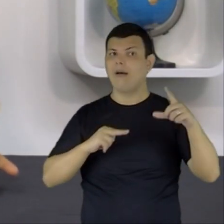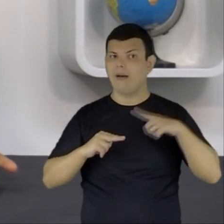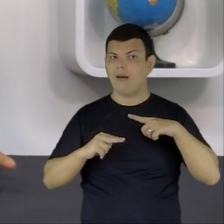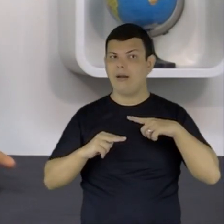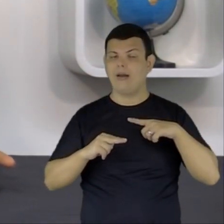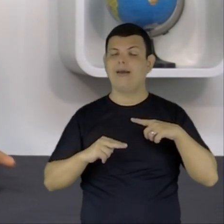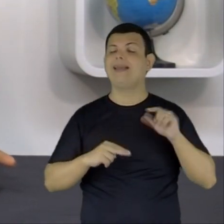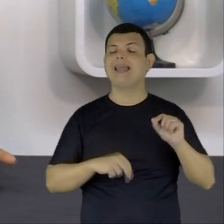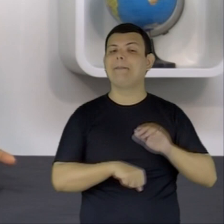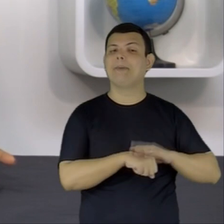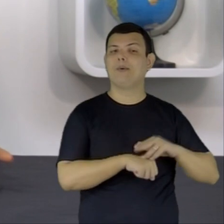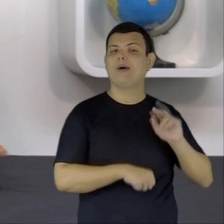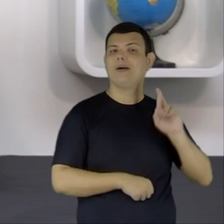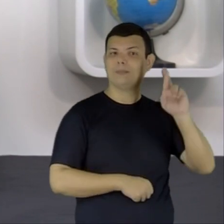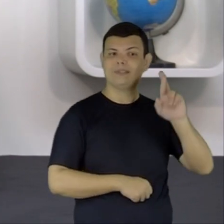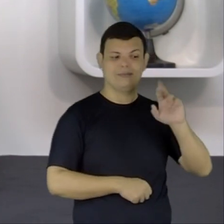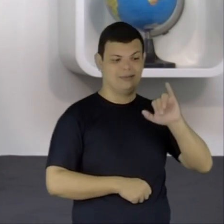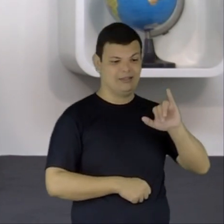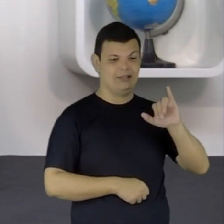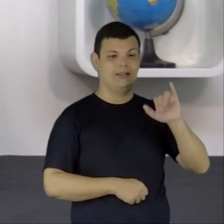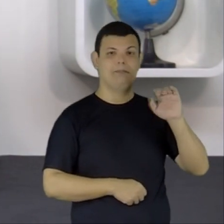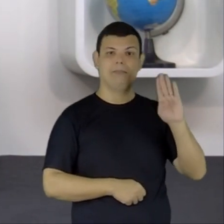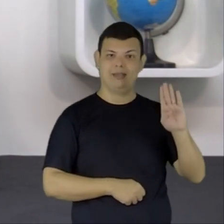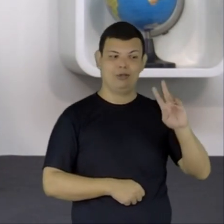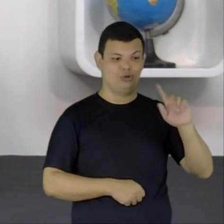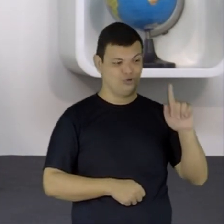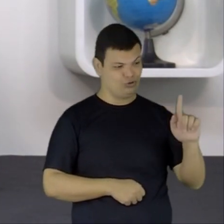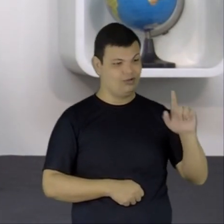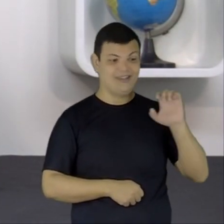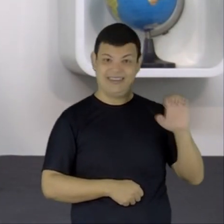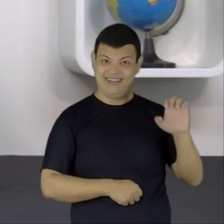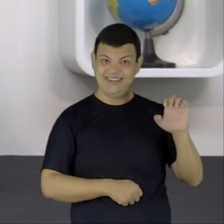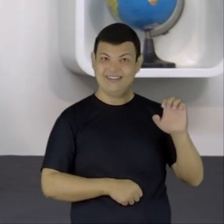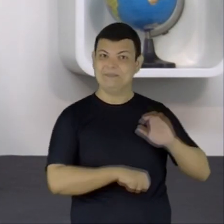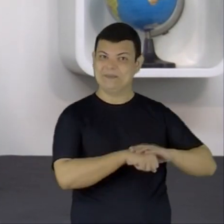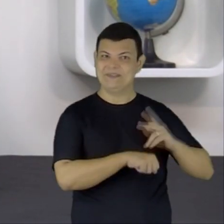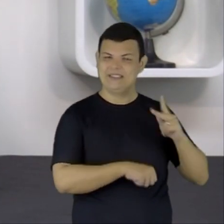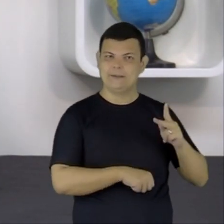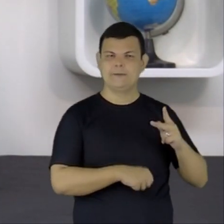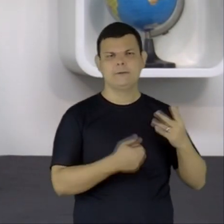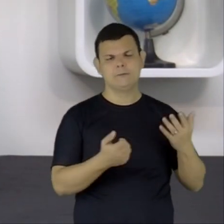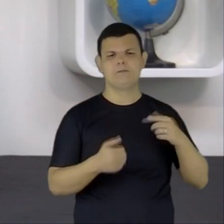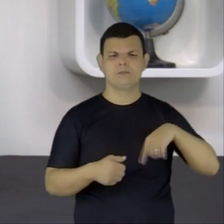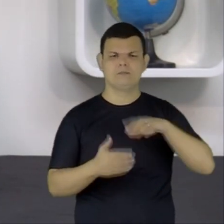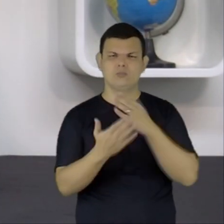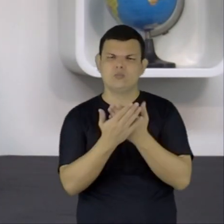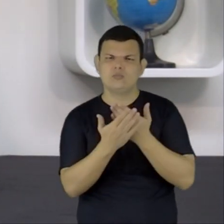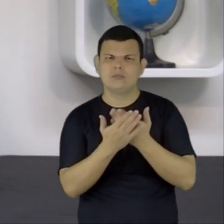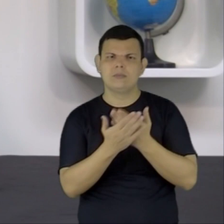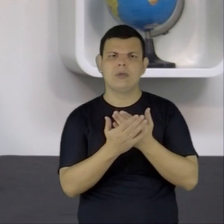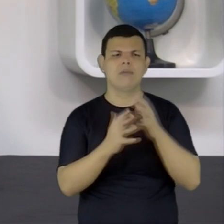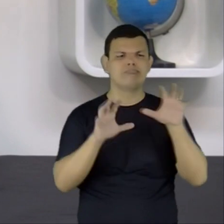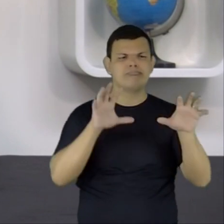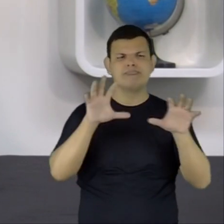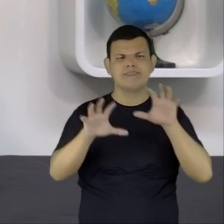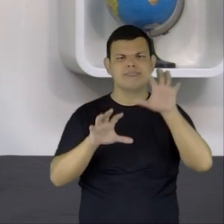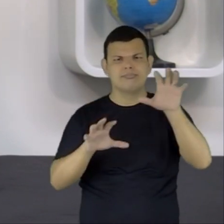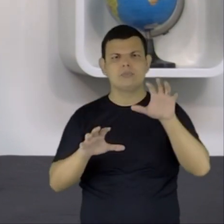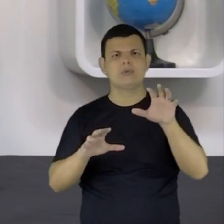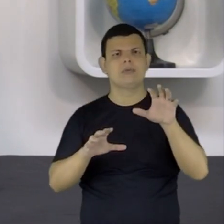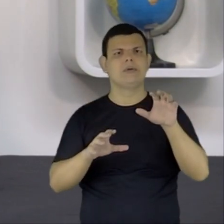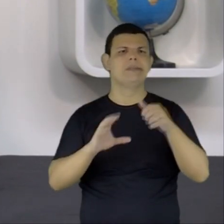Instituto Brasileiro de Geografia e Estatística, o IBGE. Então, para nós estudarmos essas condições,